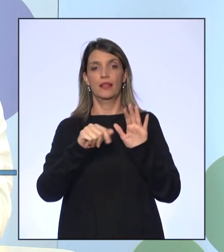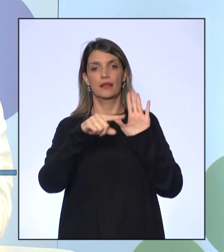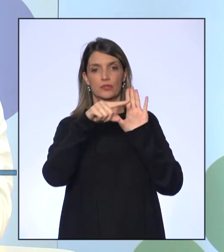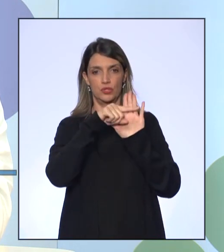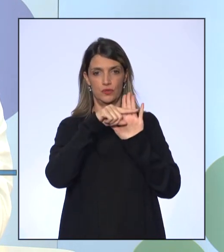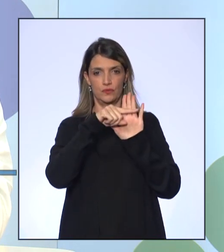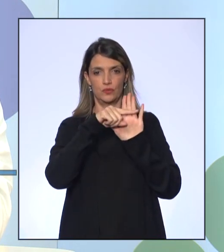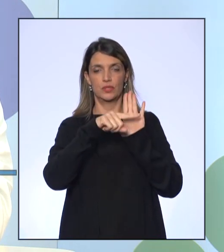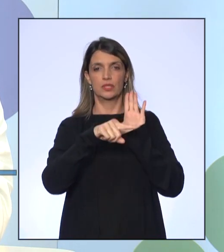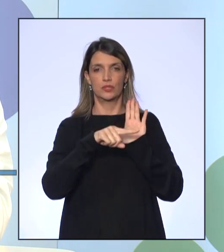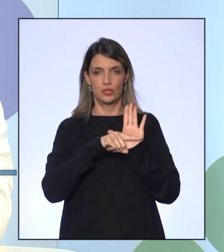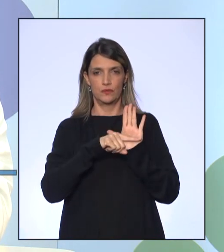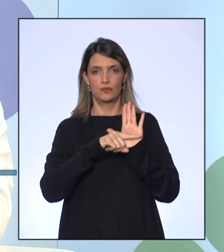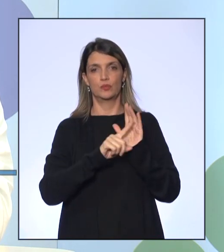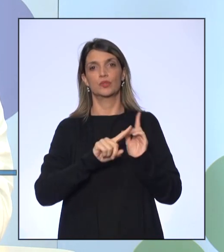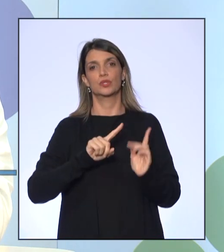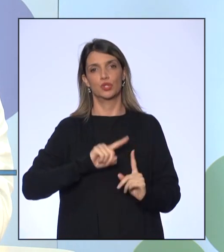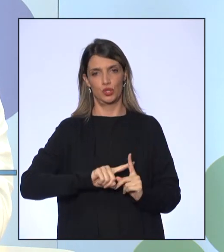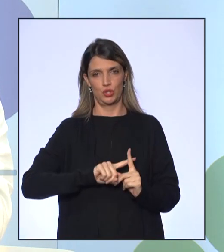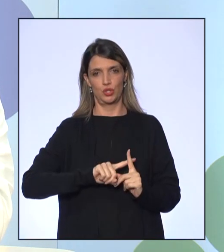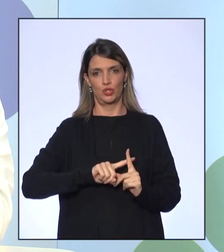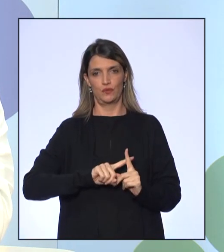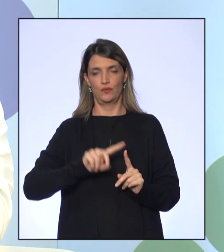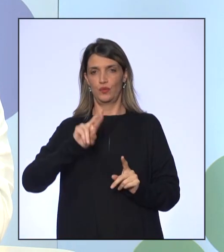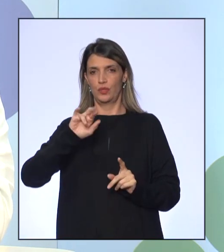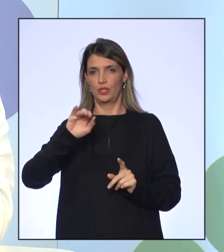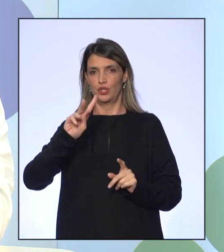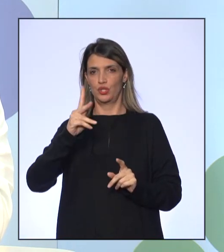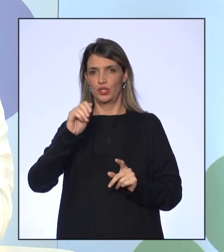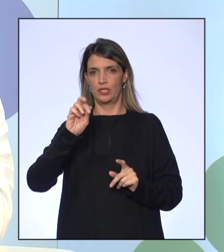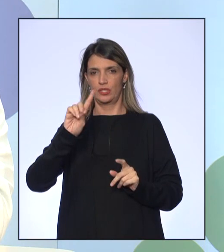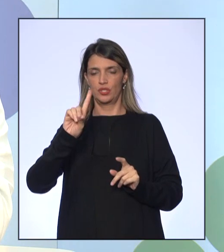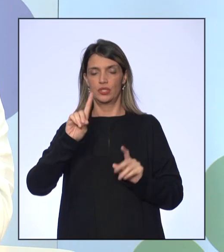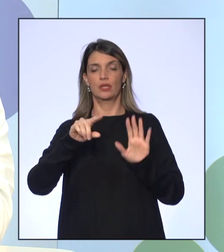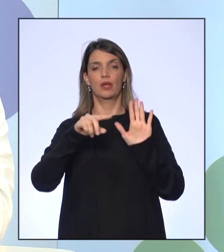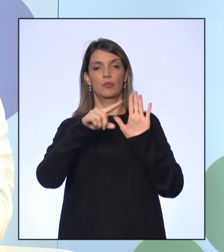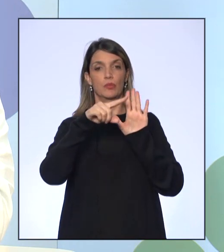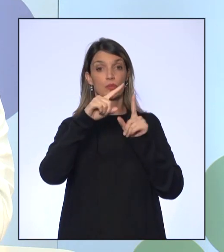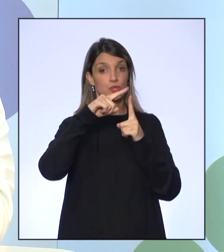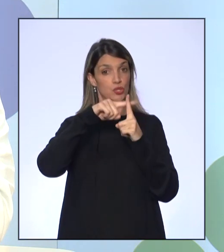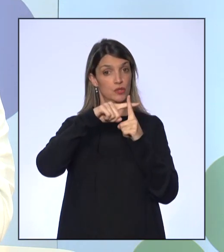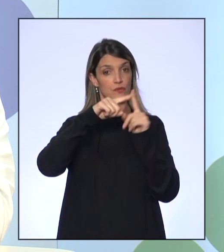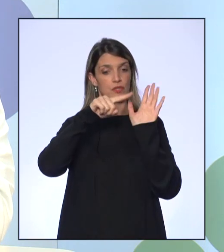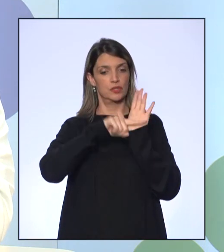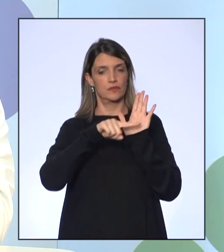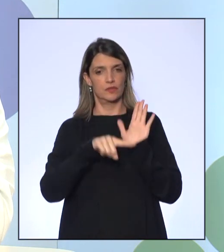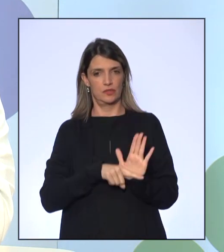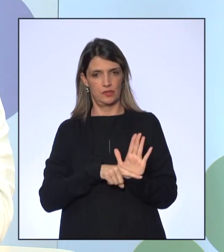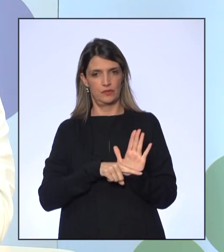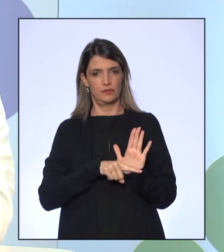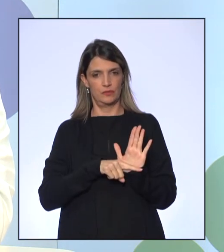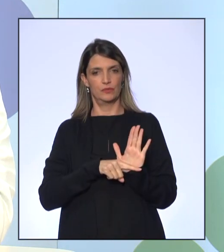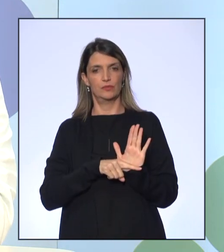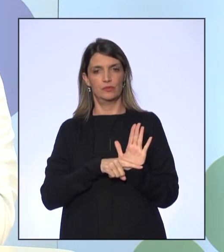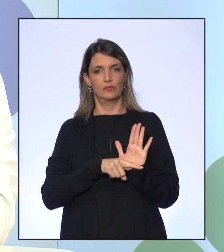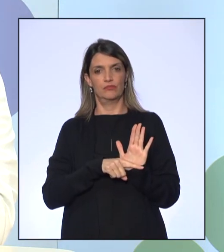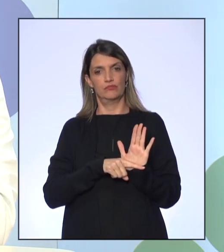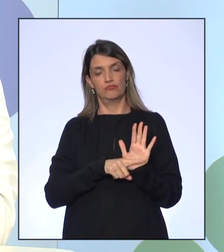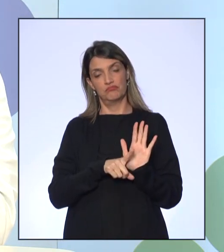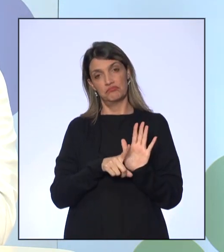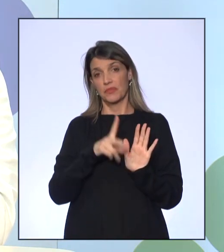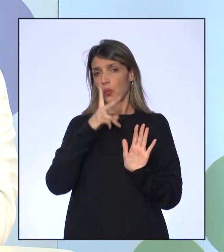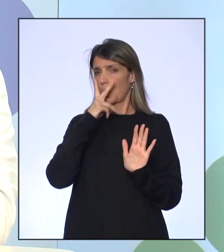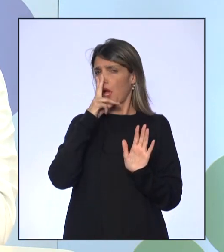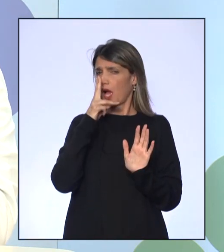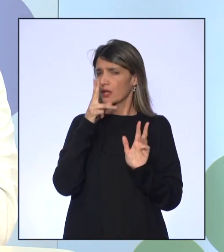negativo negativo e positivo richard positivo negativo negativo eu acho